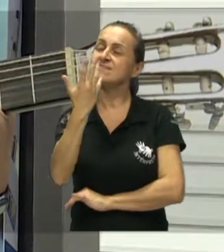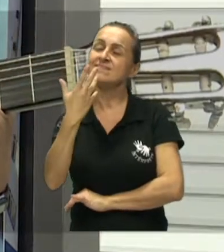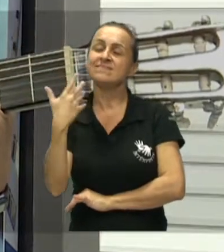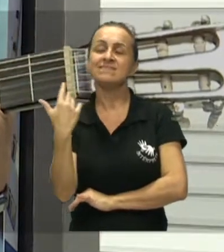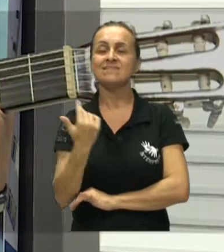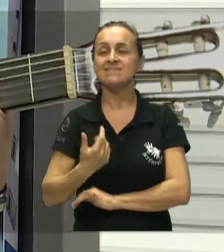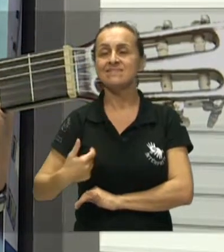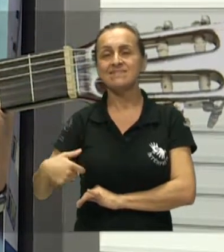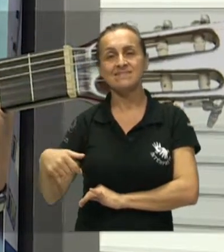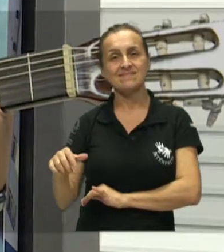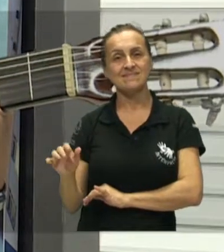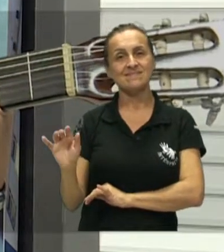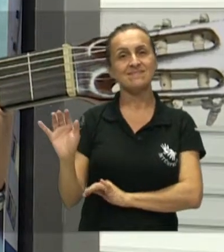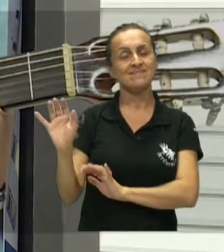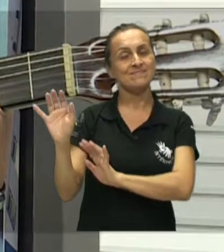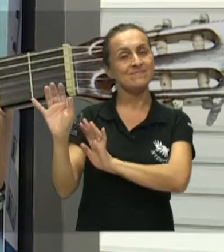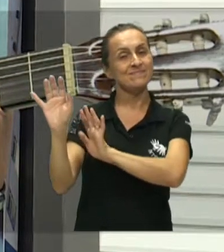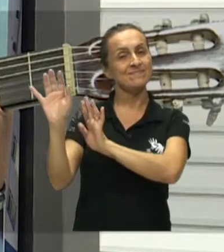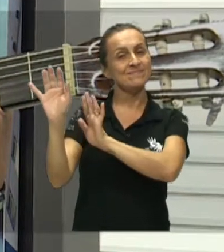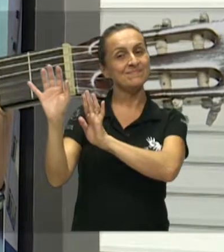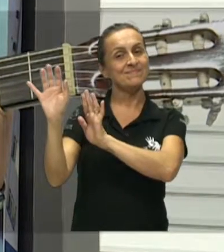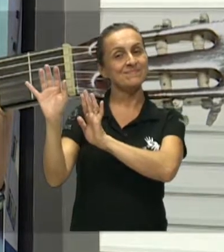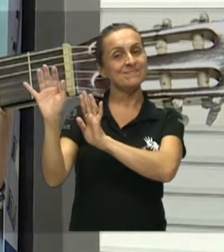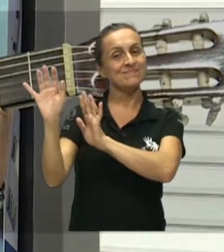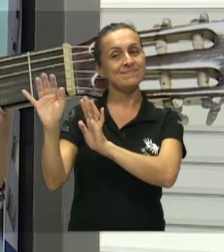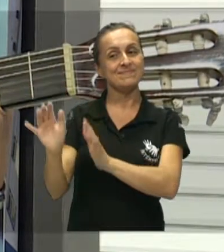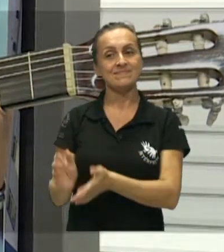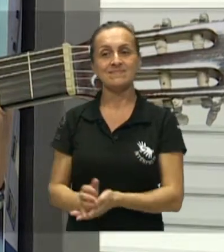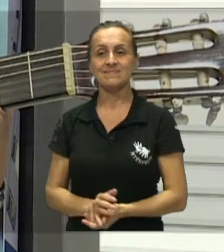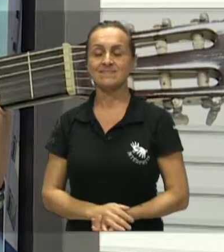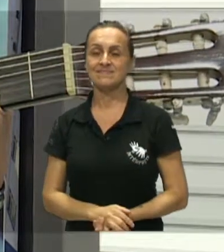Deixa a lua onde está.